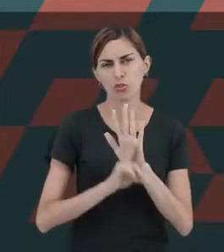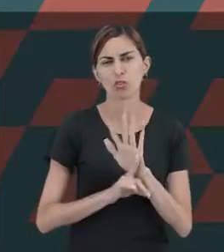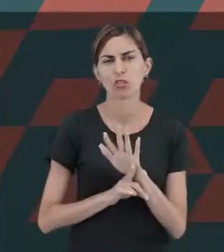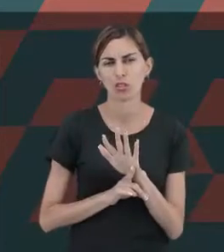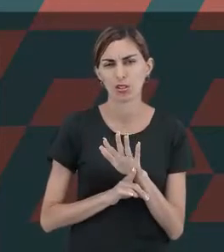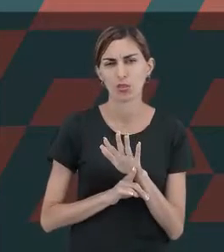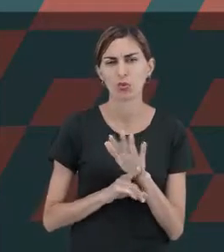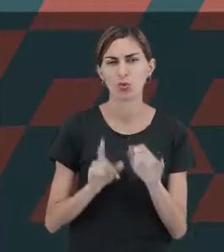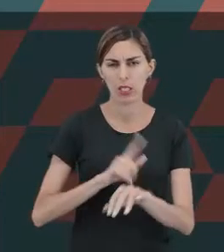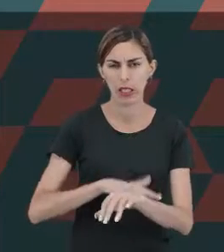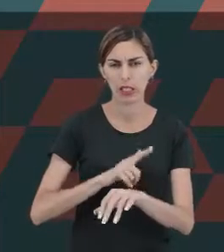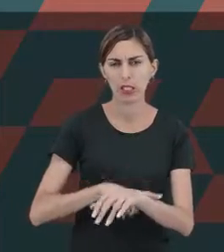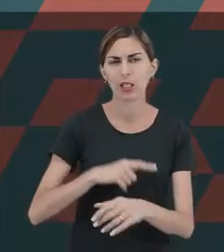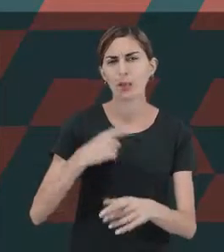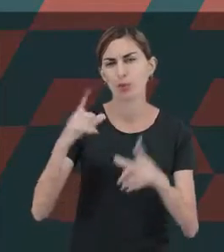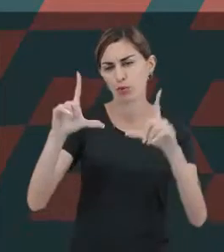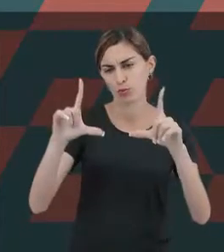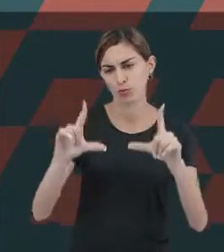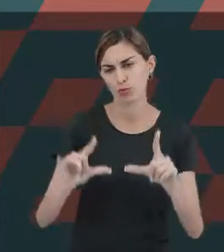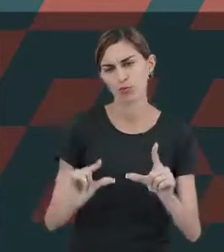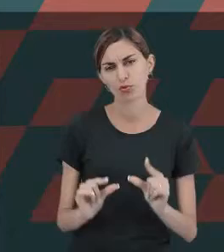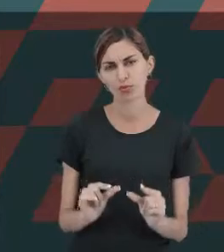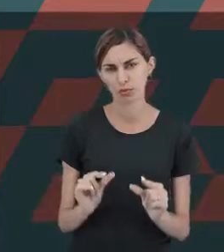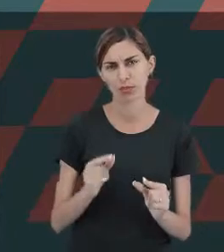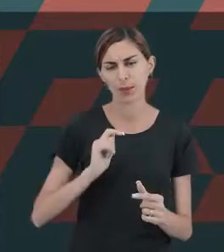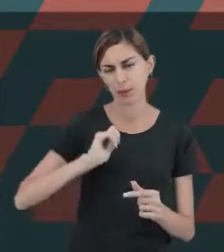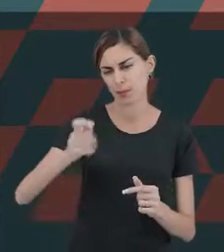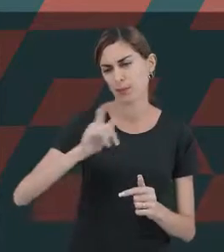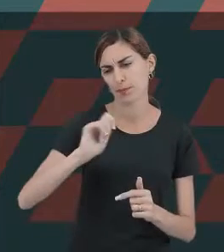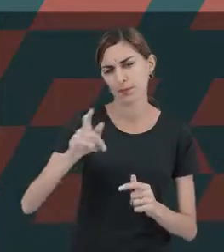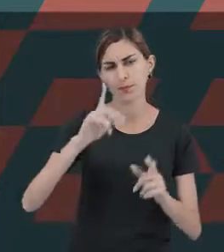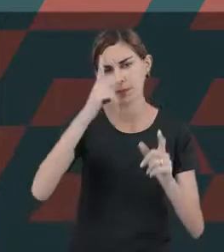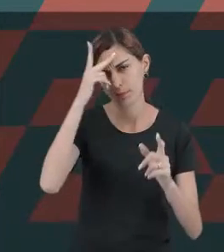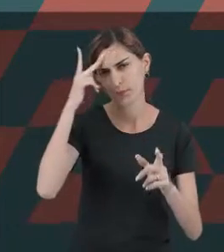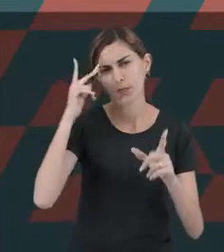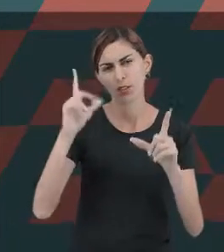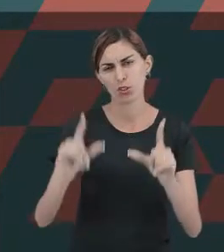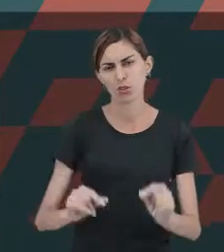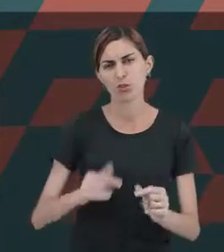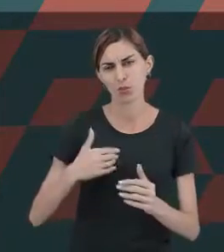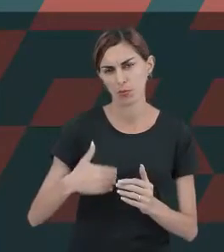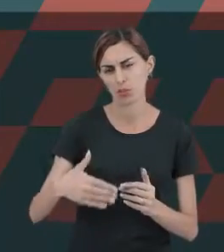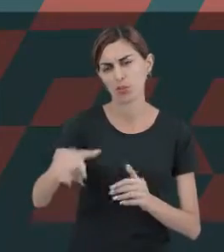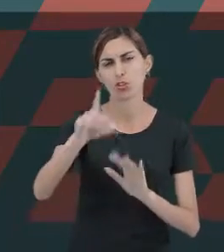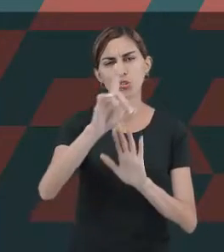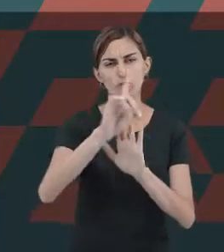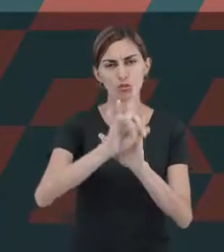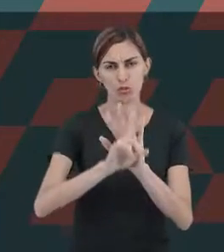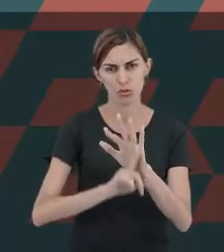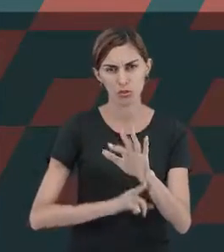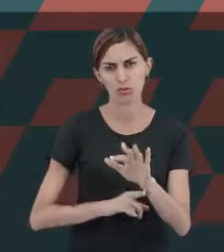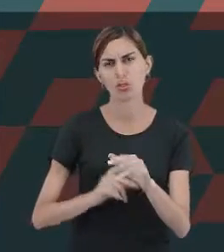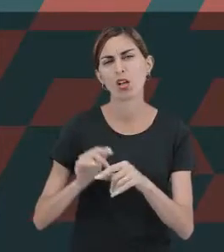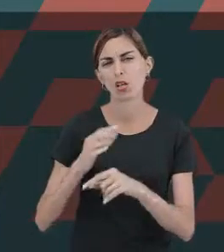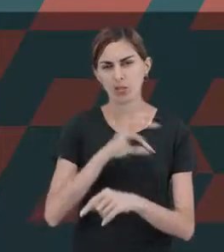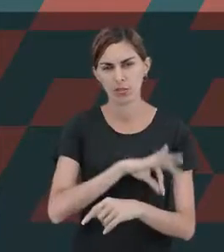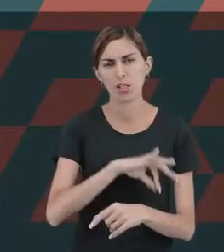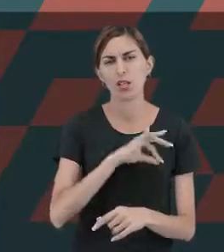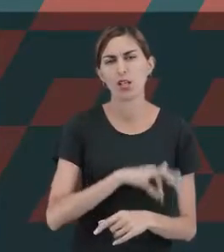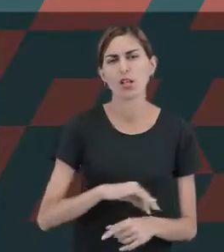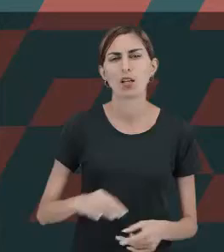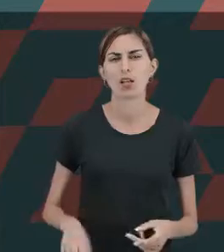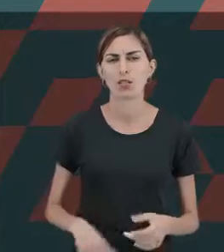direitos, o tempo de contribuição passa a ser diminuído e aí a pessoa passa a ter o direito ao salário